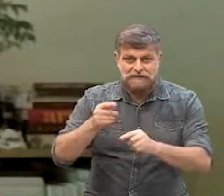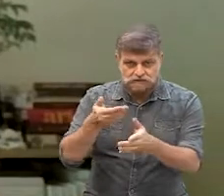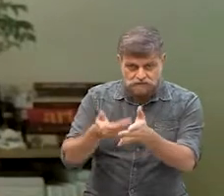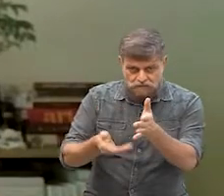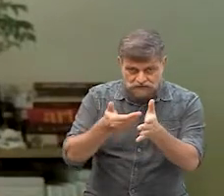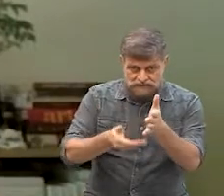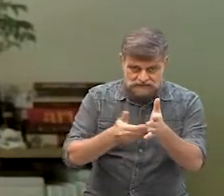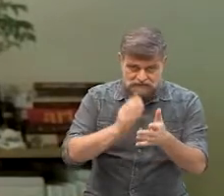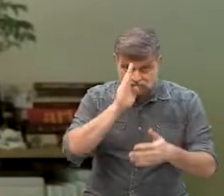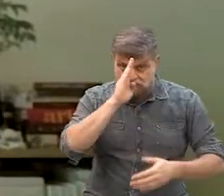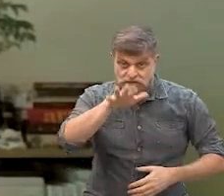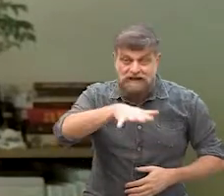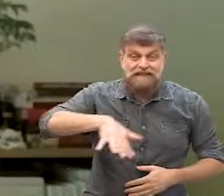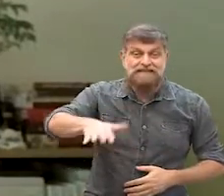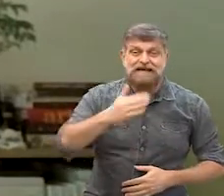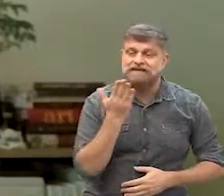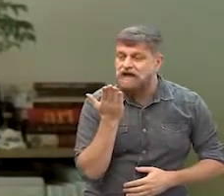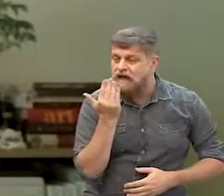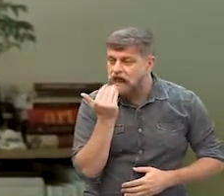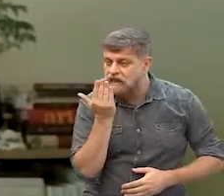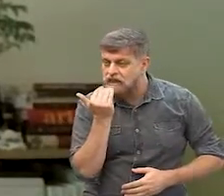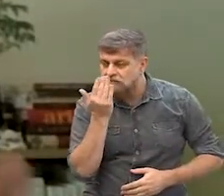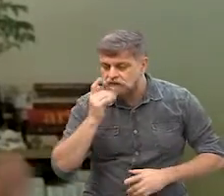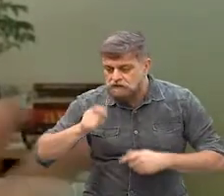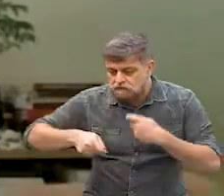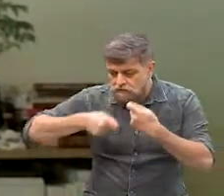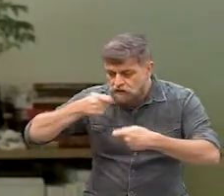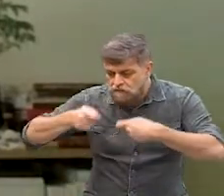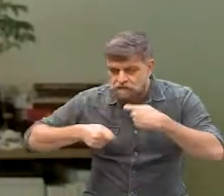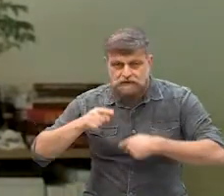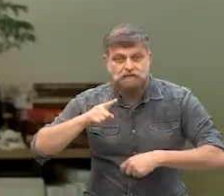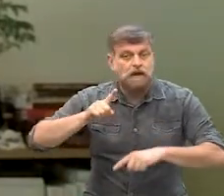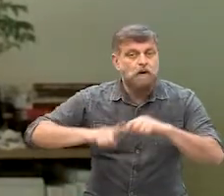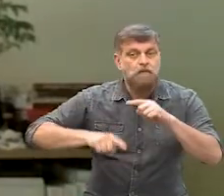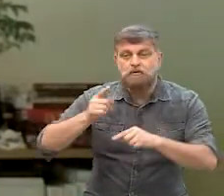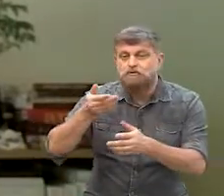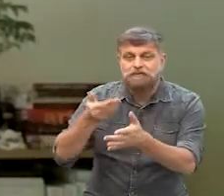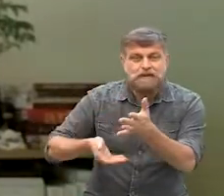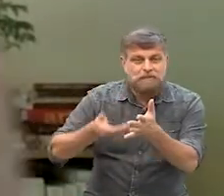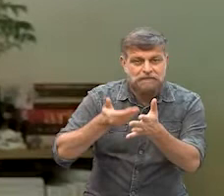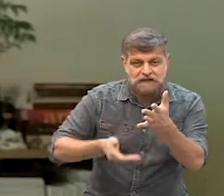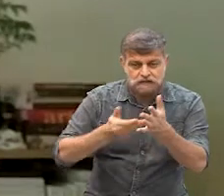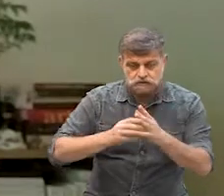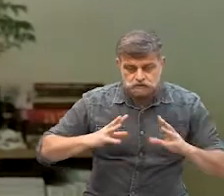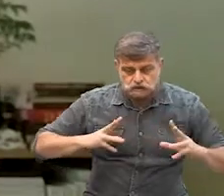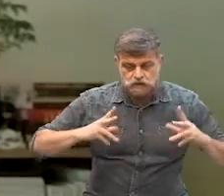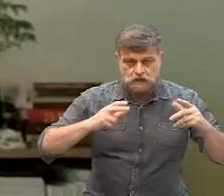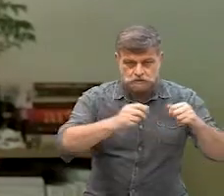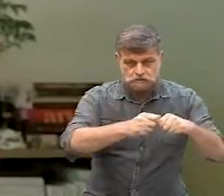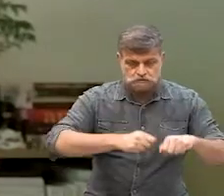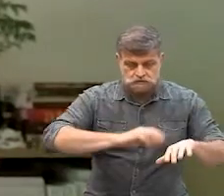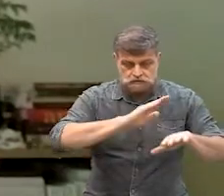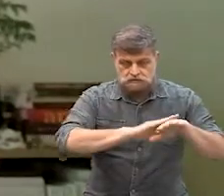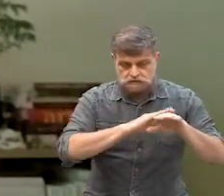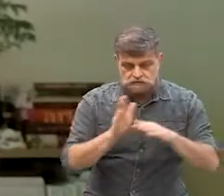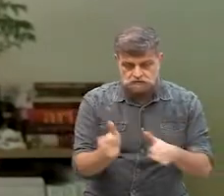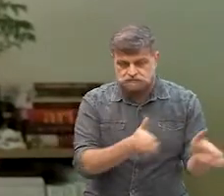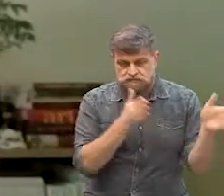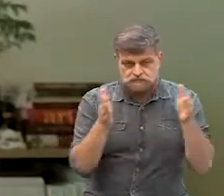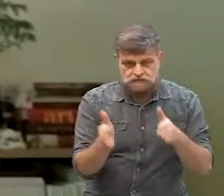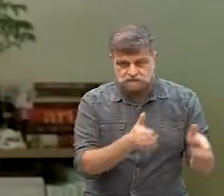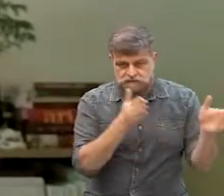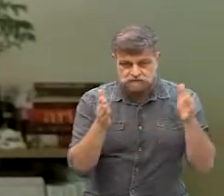caso alimentício, a gente tem que lembrar que não é só a perda do produto, né? Tudo que nós produzimos tem extração de